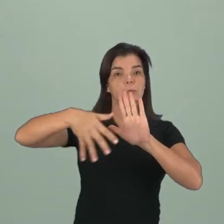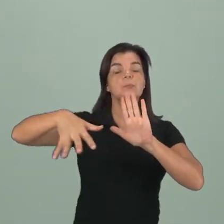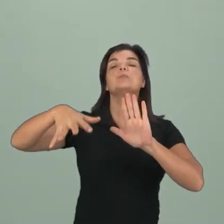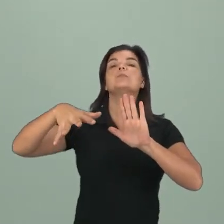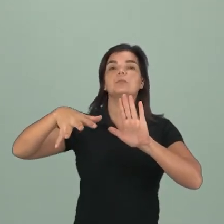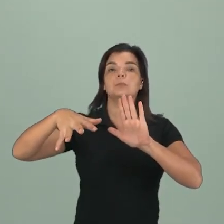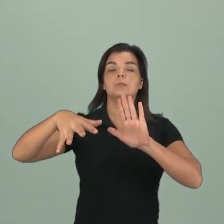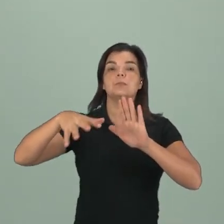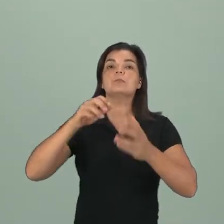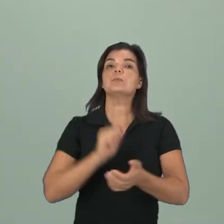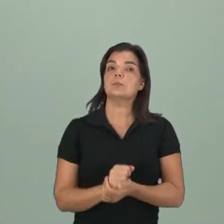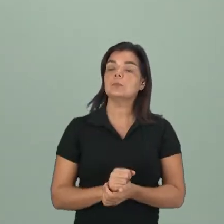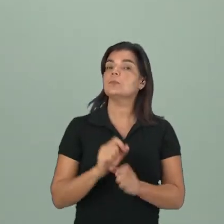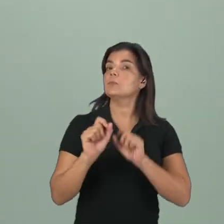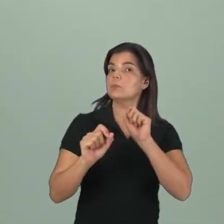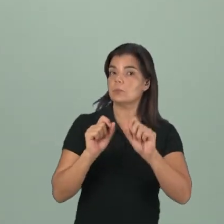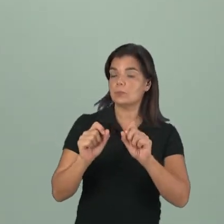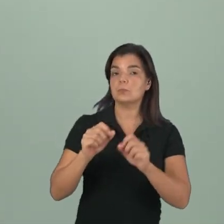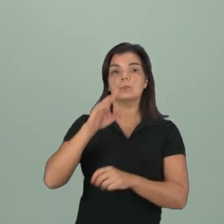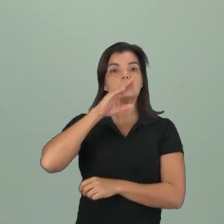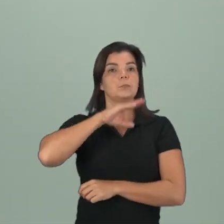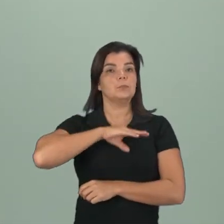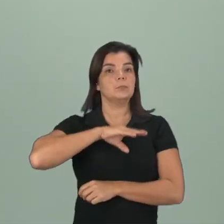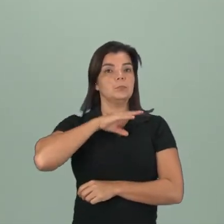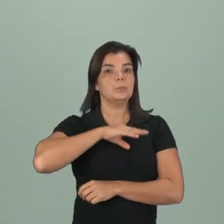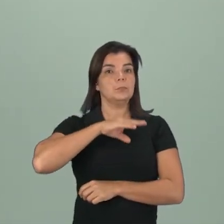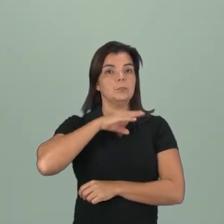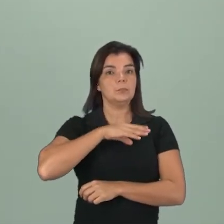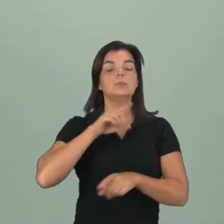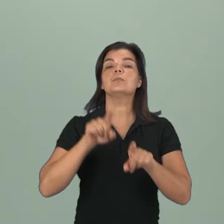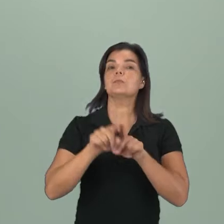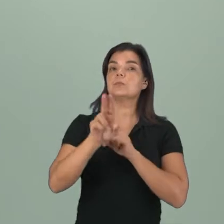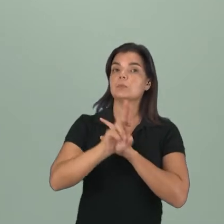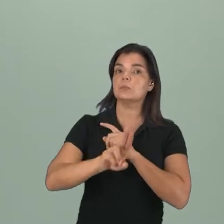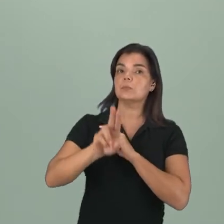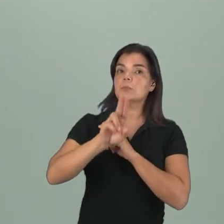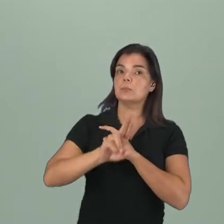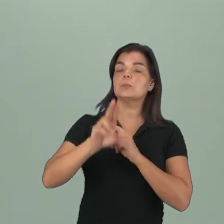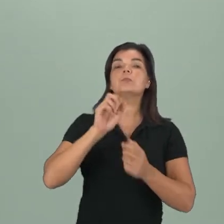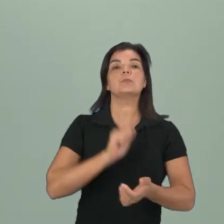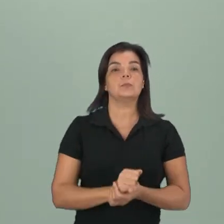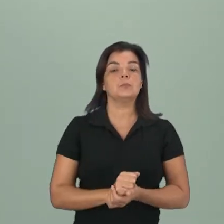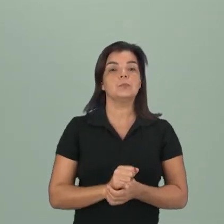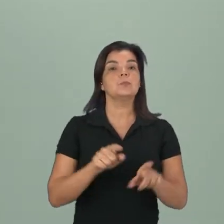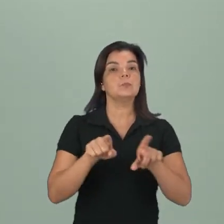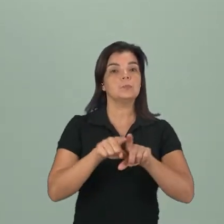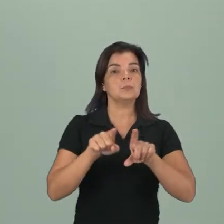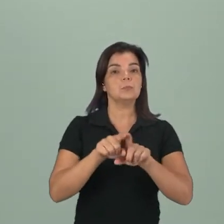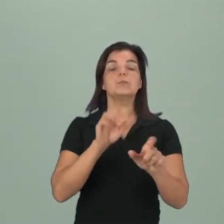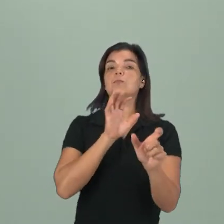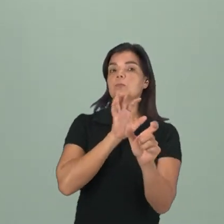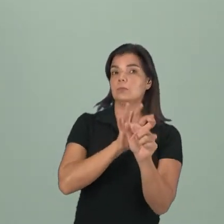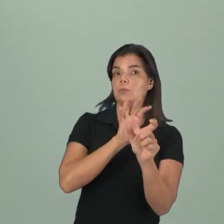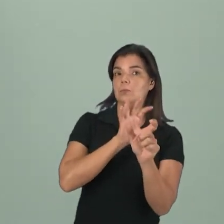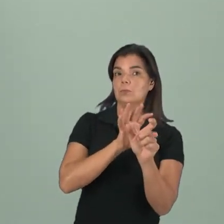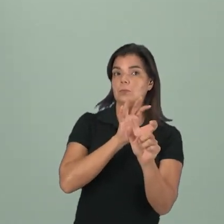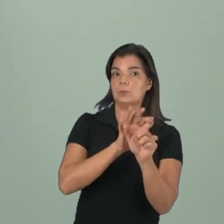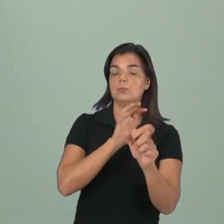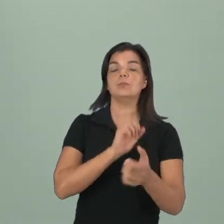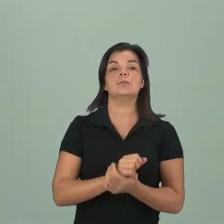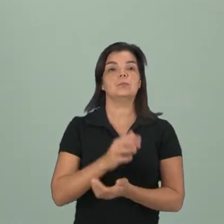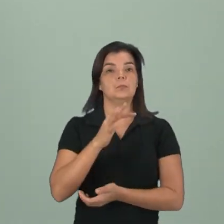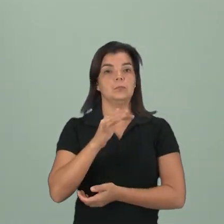elas são mecanismos da língua portuguesa que são utilizadas no seu sentido conotativo, no seu